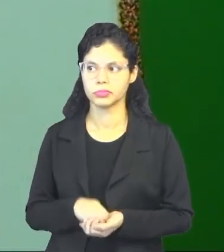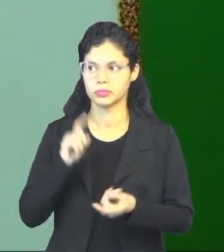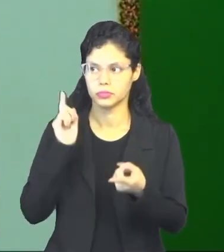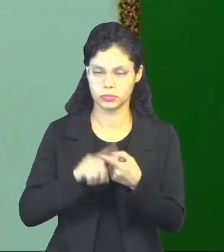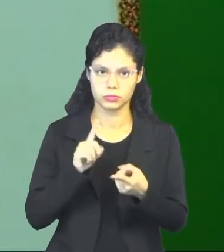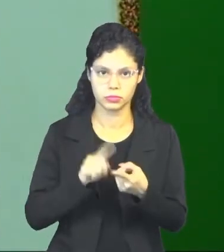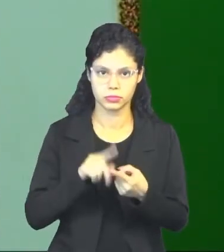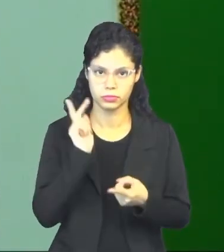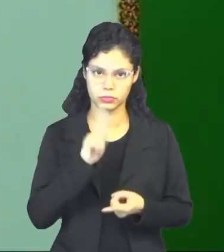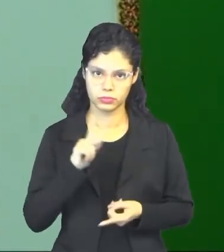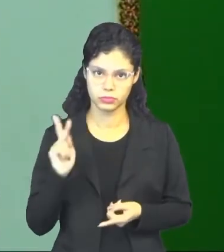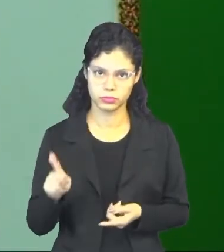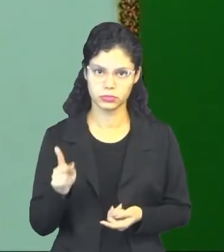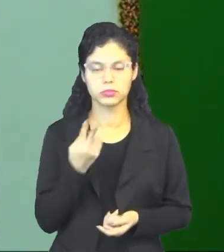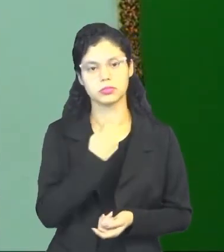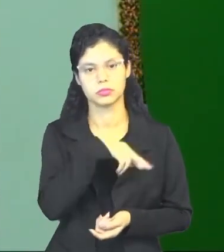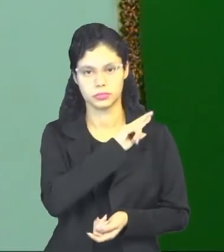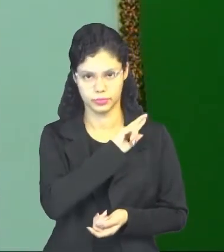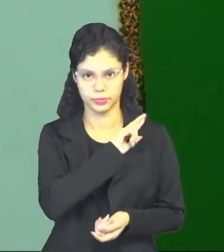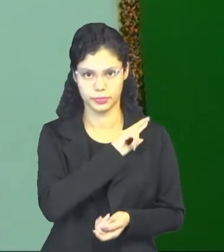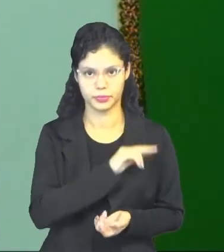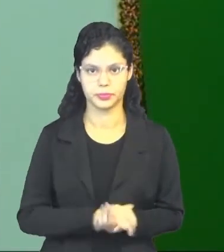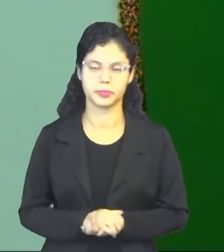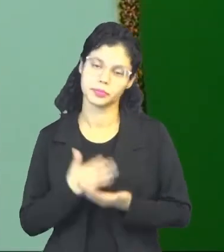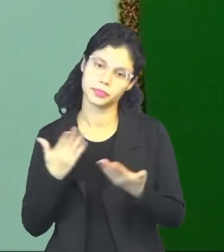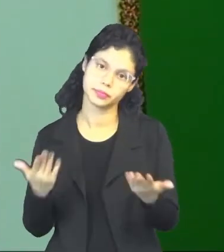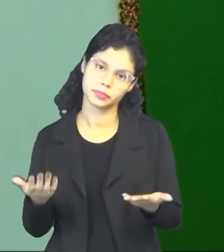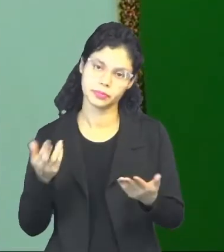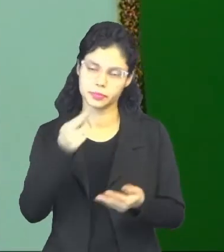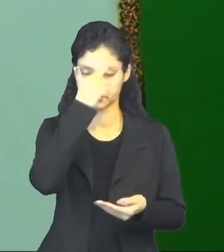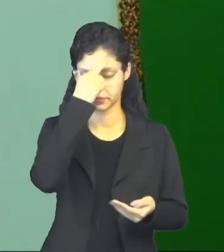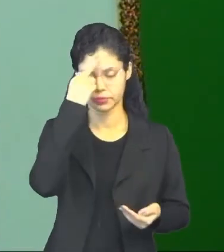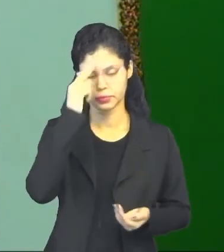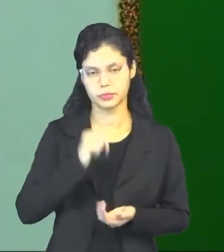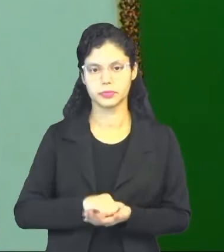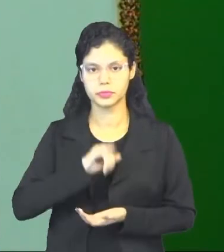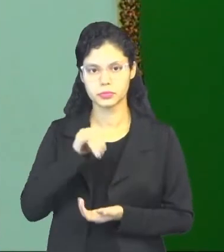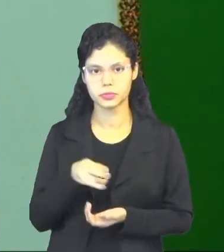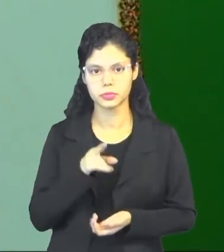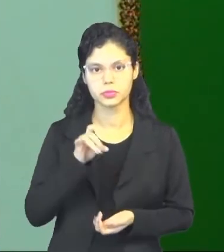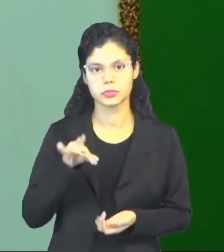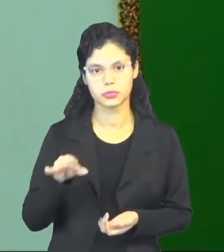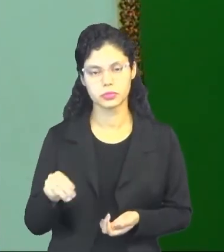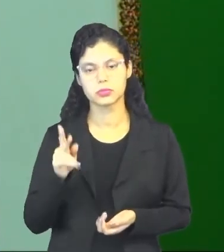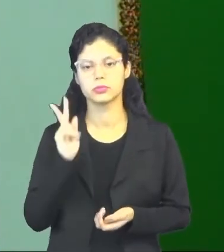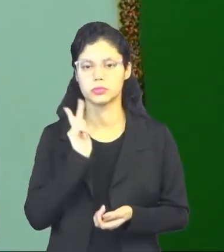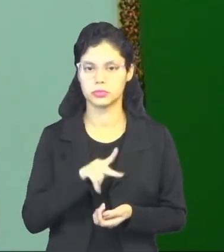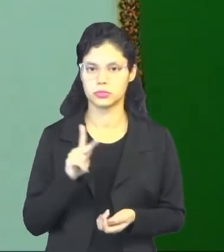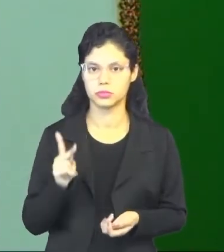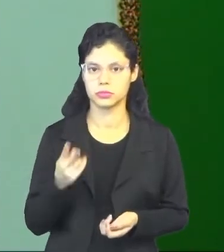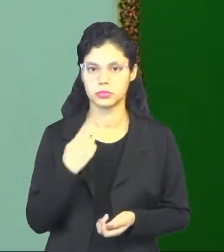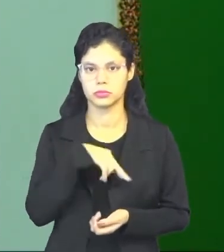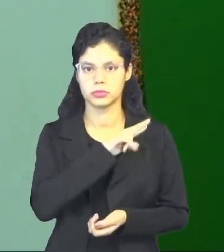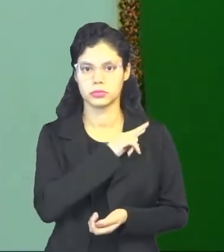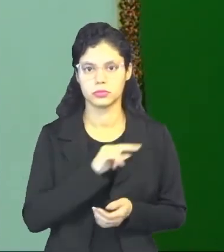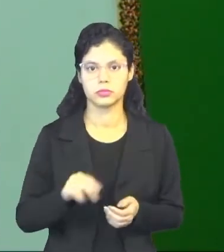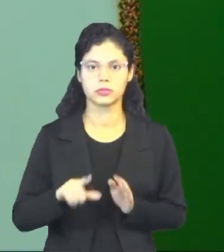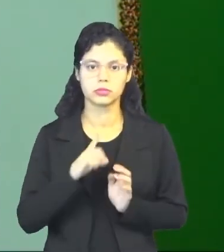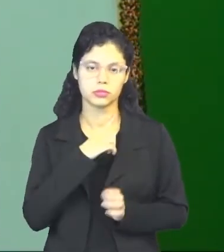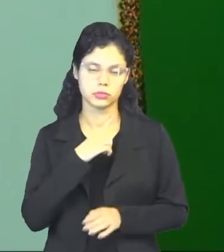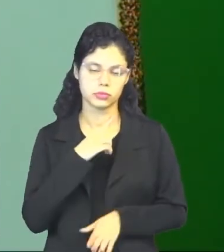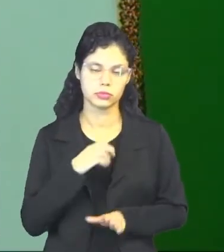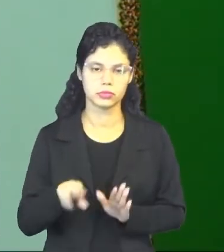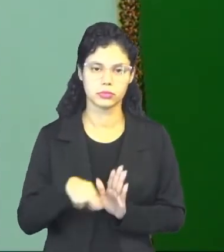Porque o professor seria o responsável, né? No caso, na história aí, o Joãozinho achou que o professor seria o responsável por ele não tirar nota